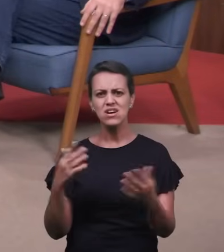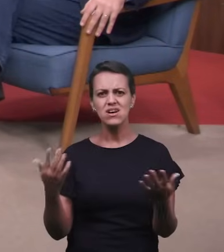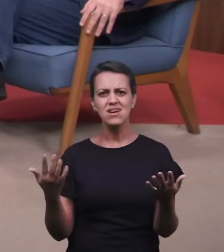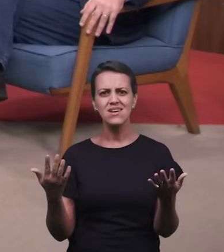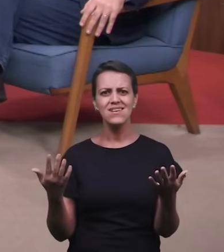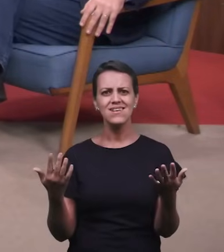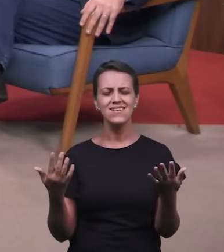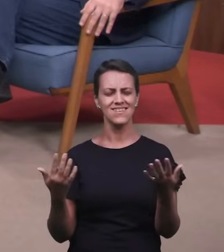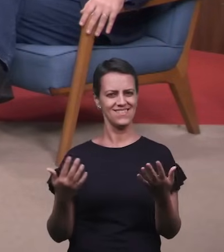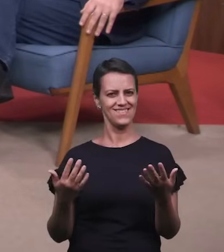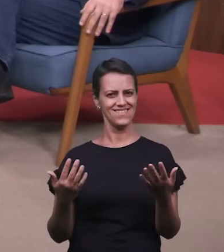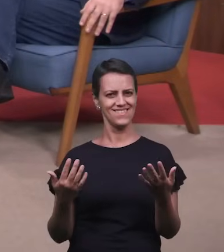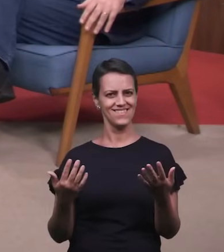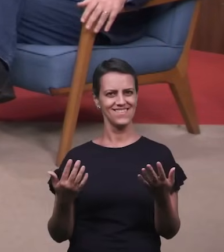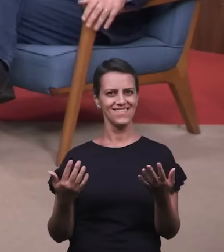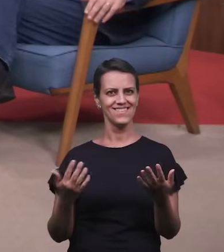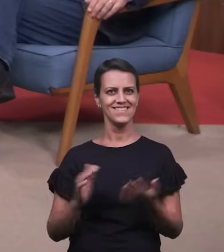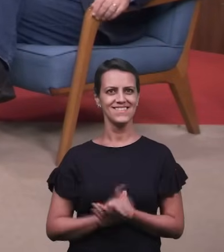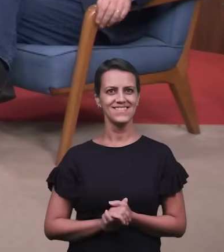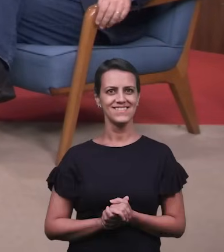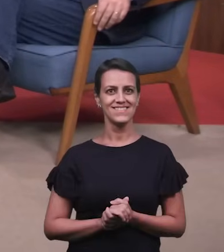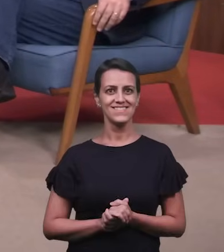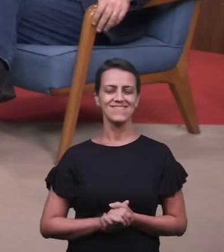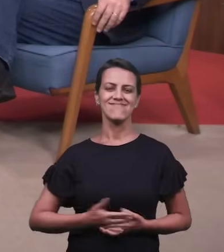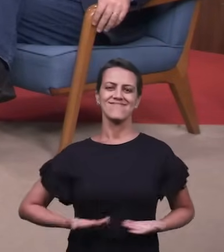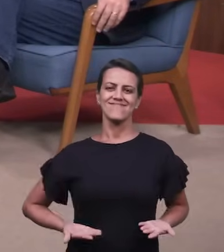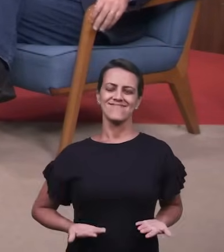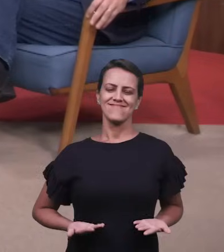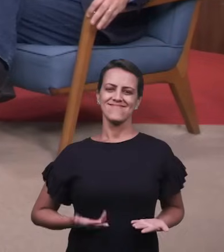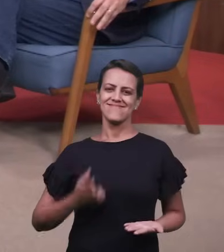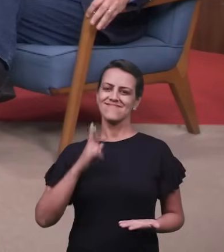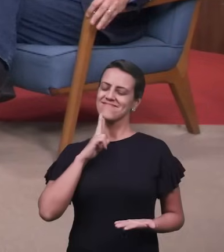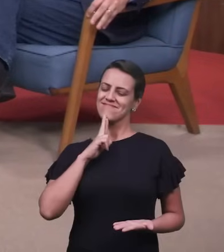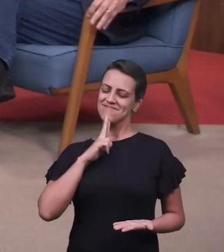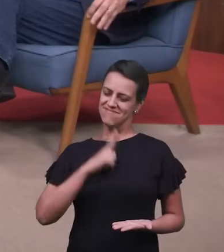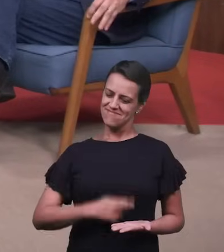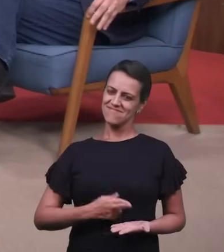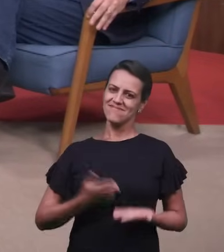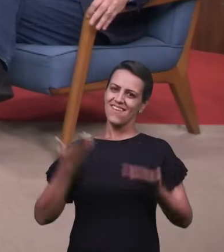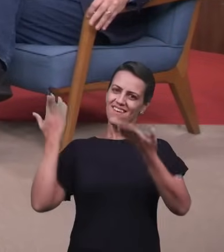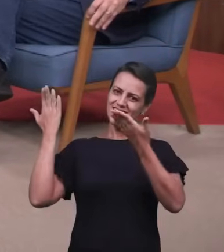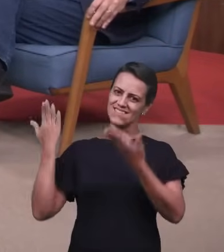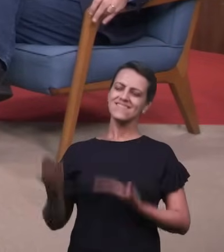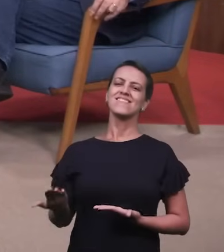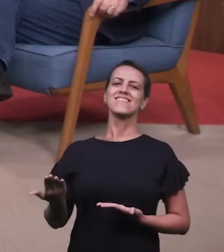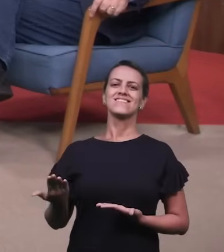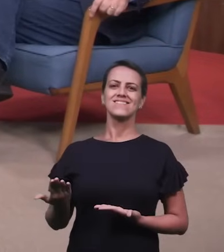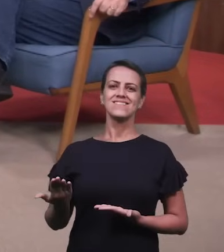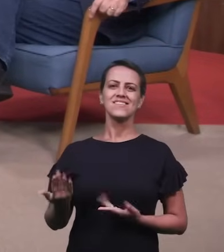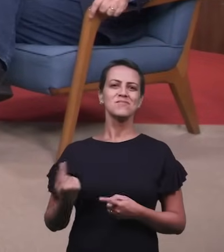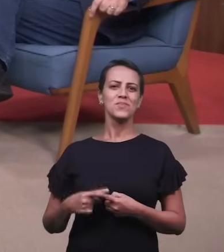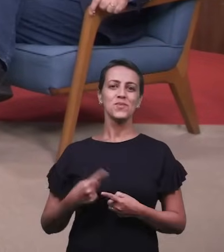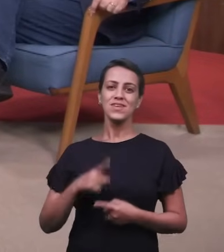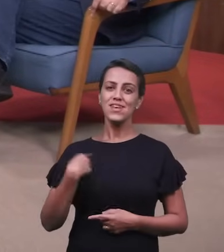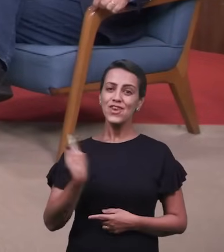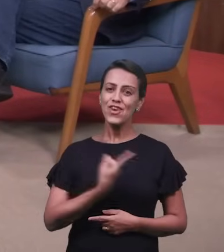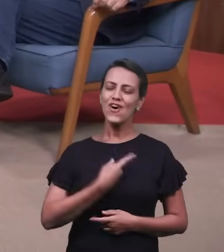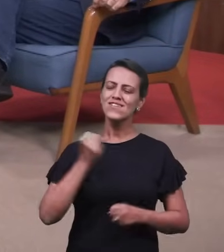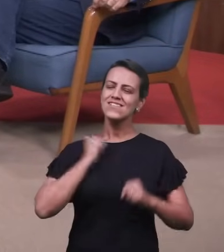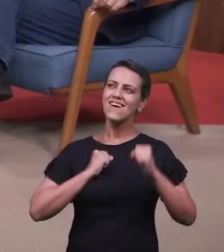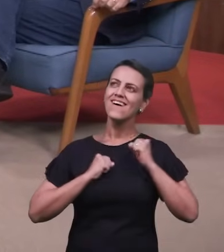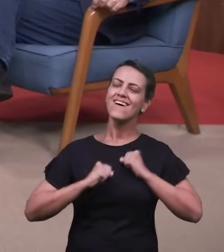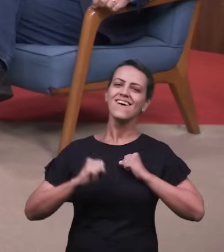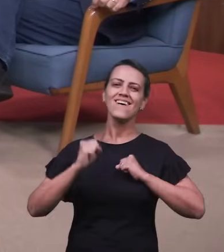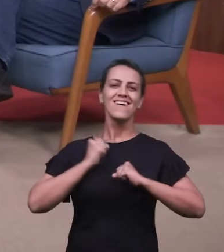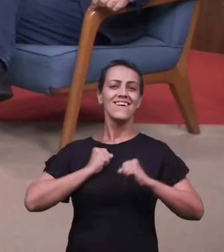isso, não é verdade? Pena que eu não tenho mais tempo. Aqui está a resposta, né? É o que nós